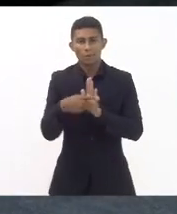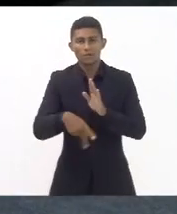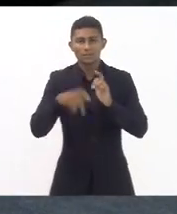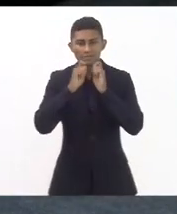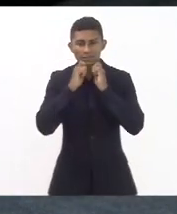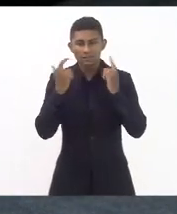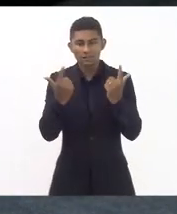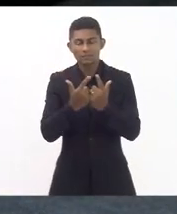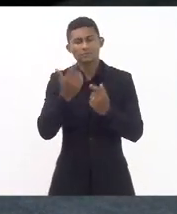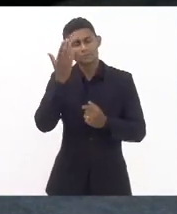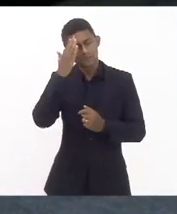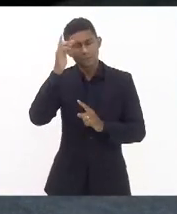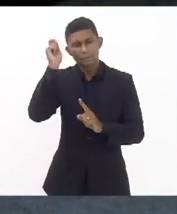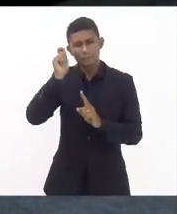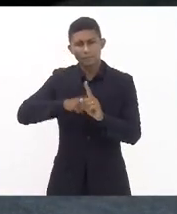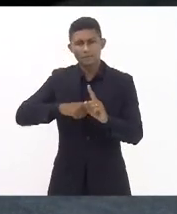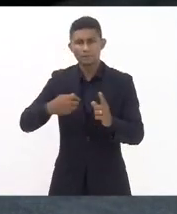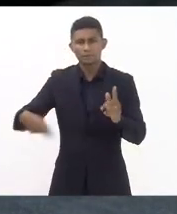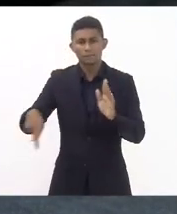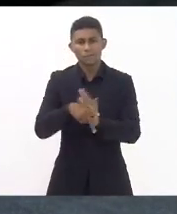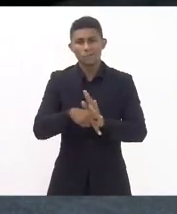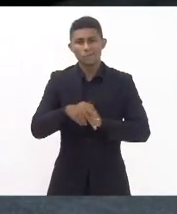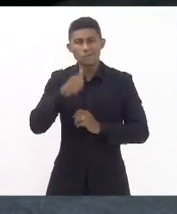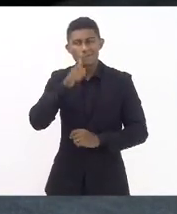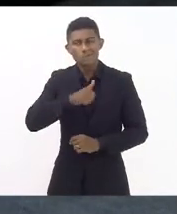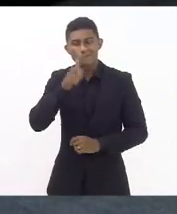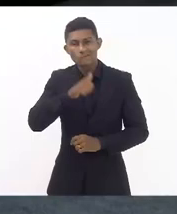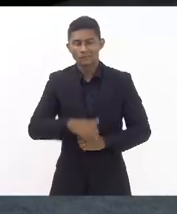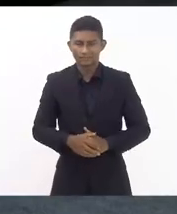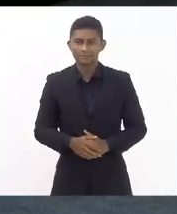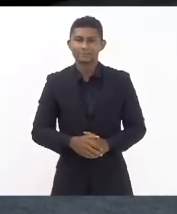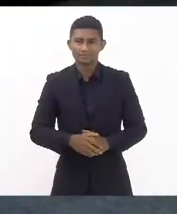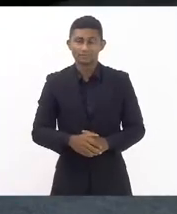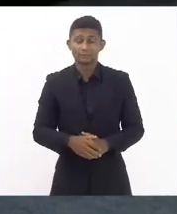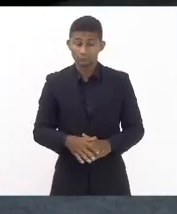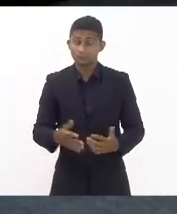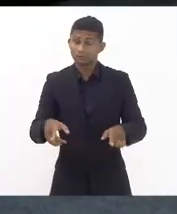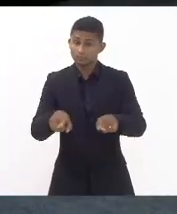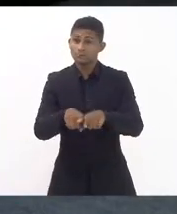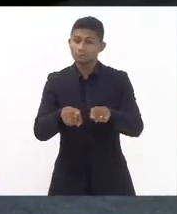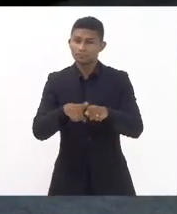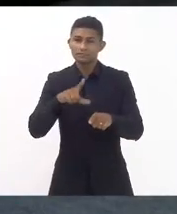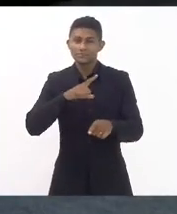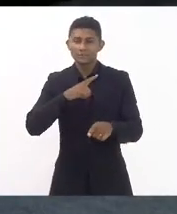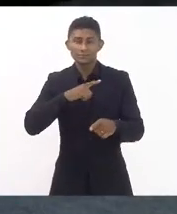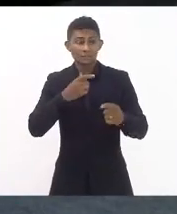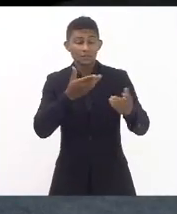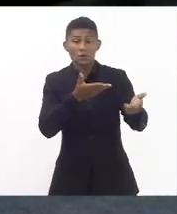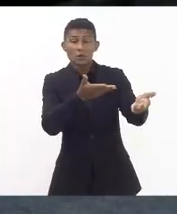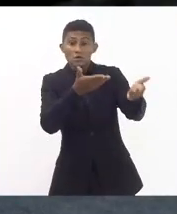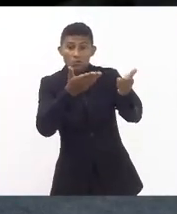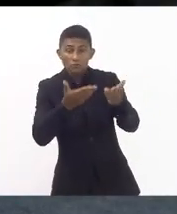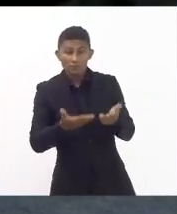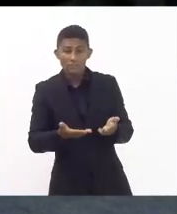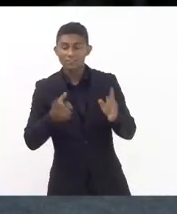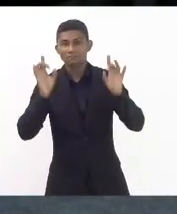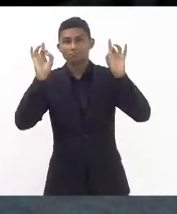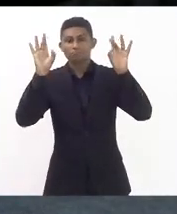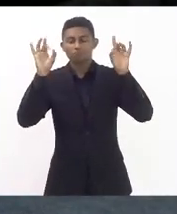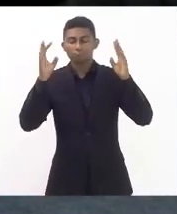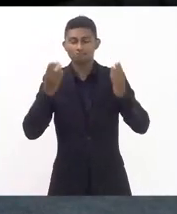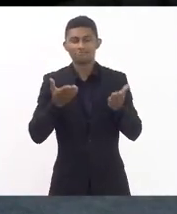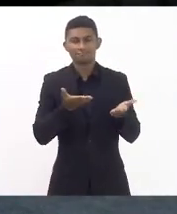o mês das mulheres, e ainda tivemos a convidada especial, que foi